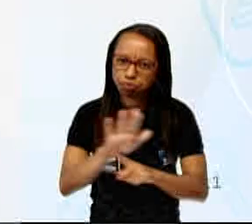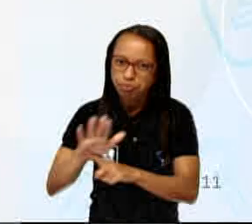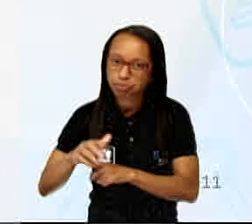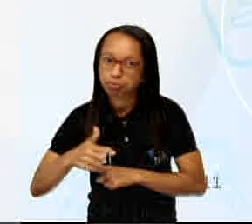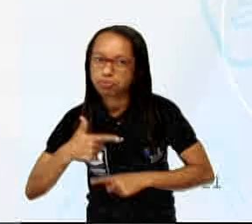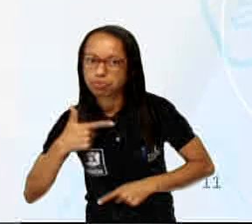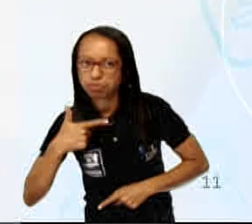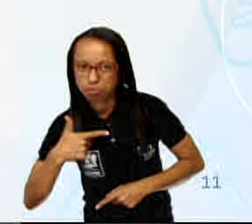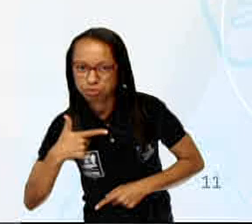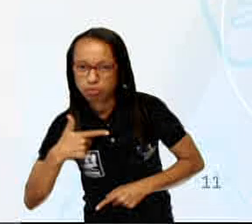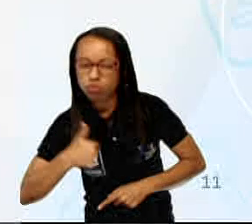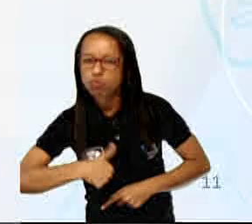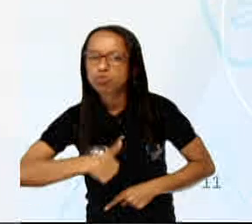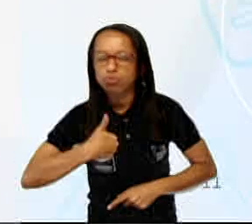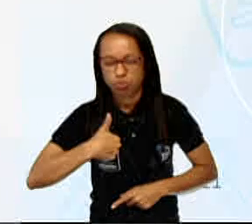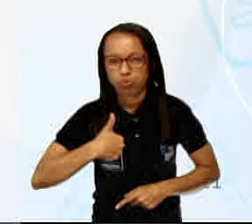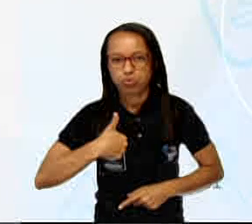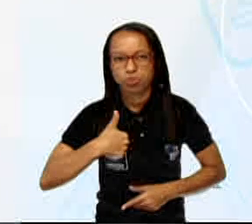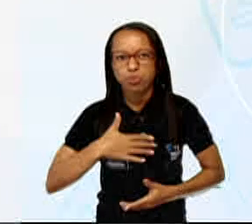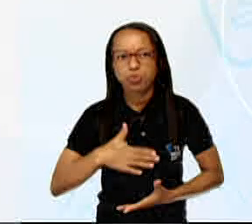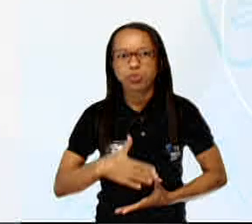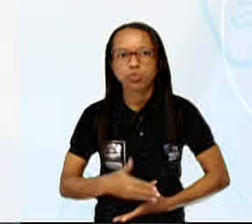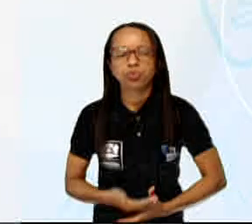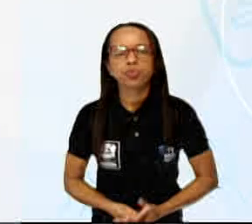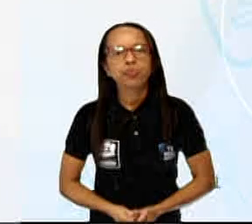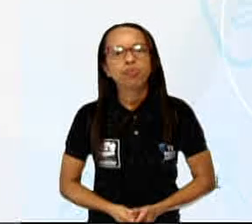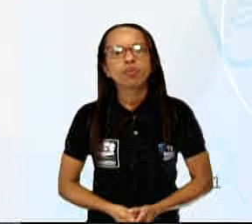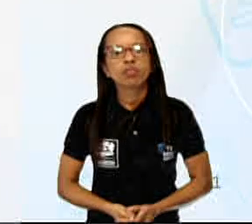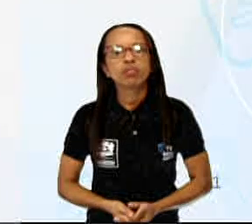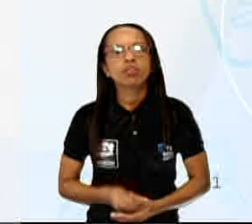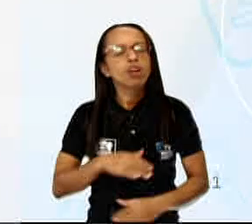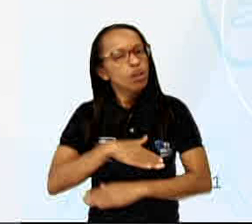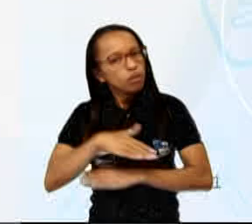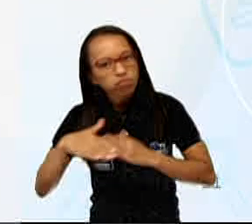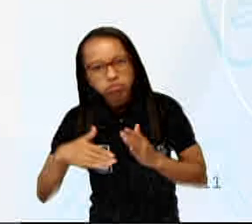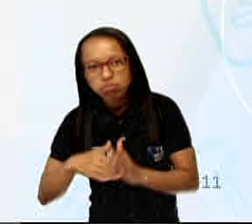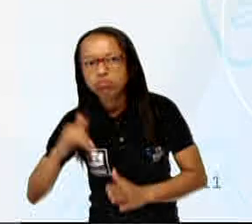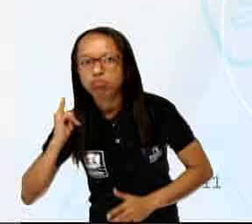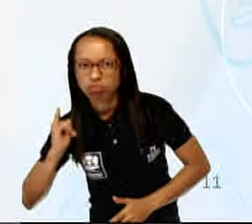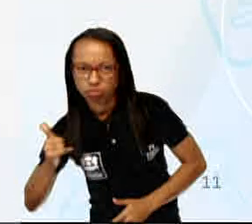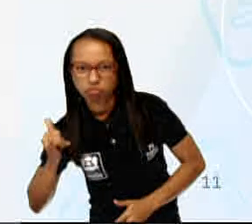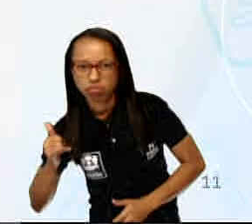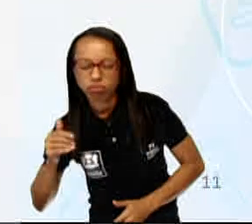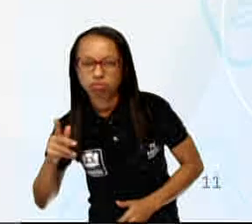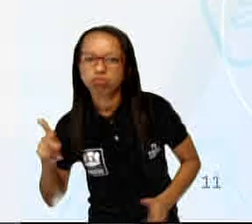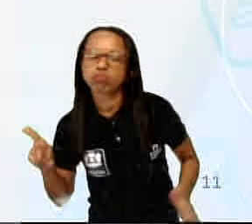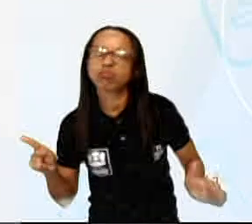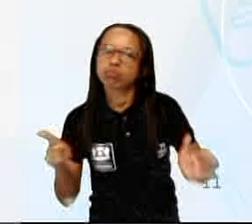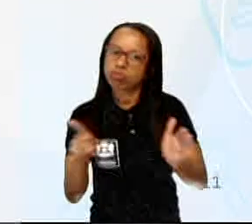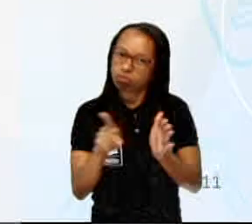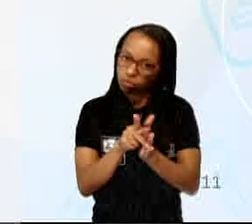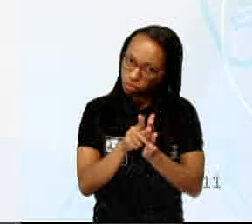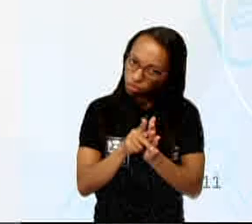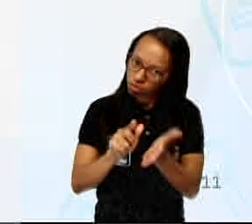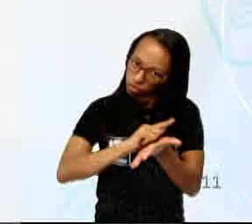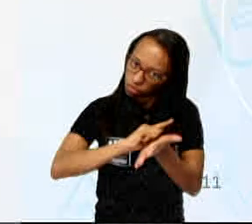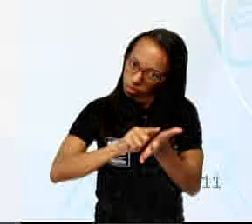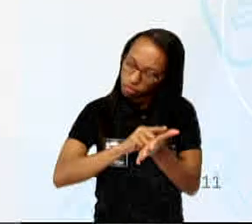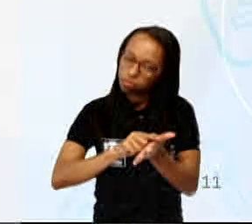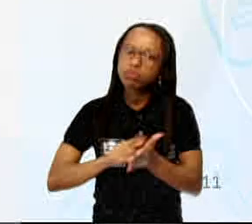ver? Primeiro, todo conto, ele vai pertencer ao campo literário,